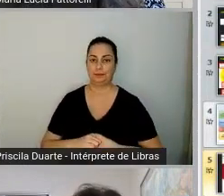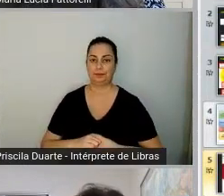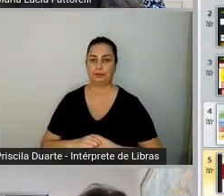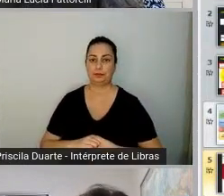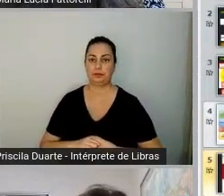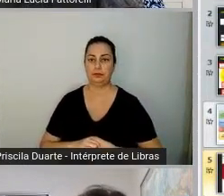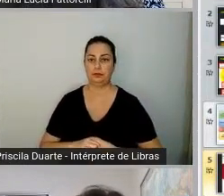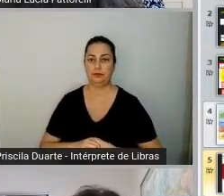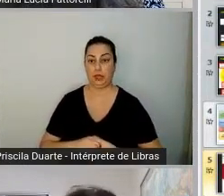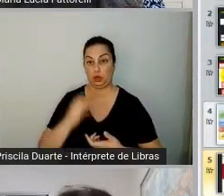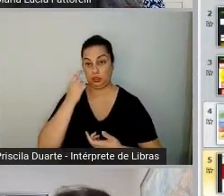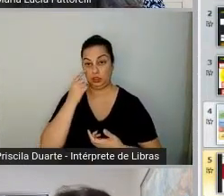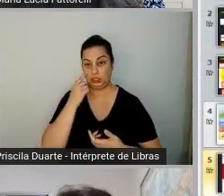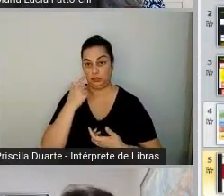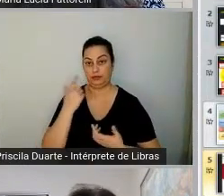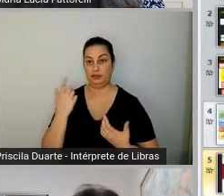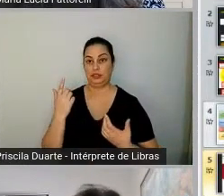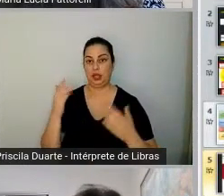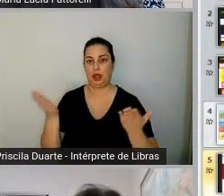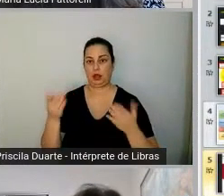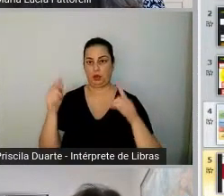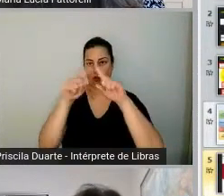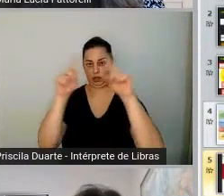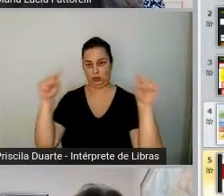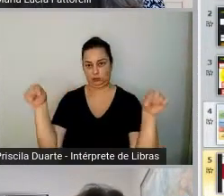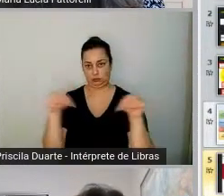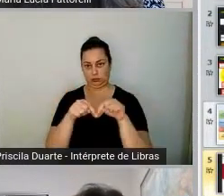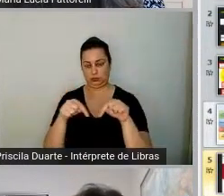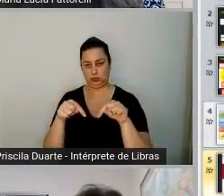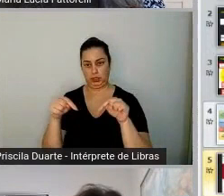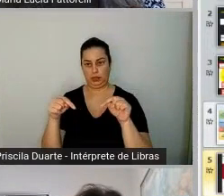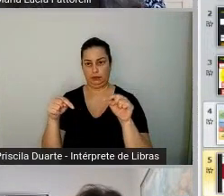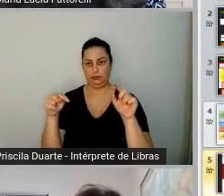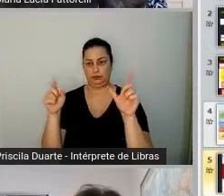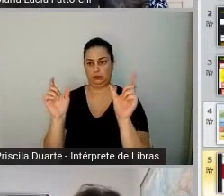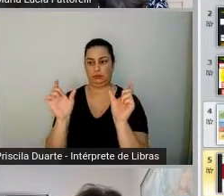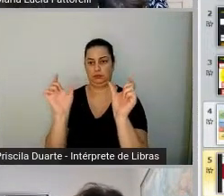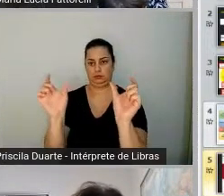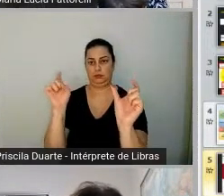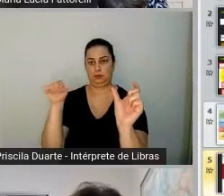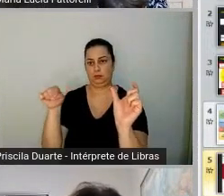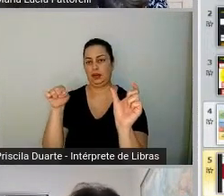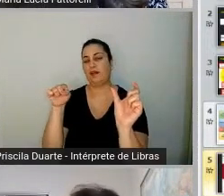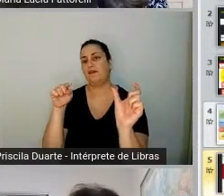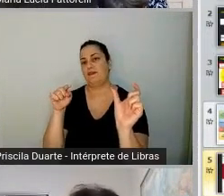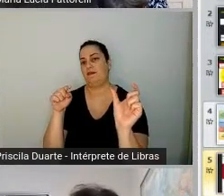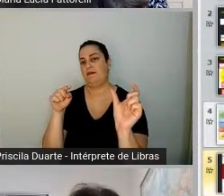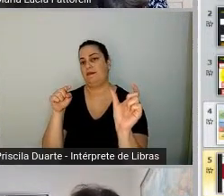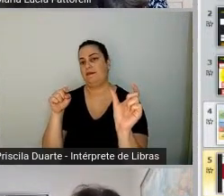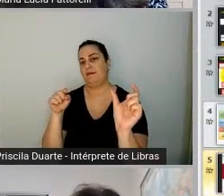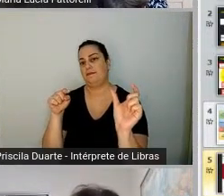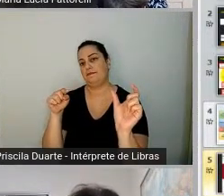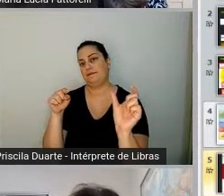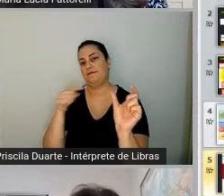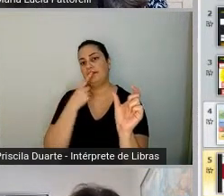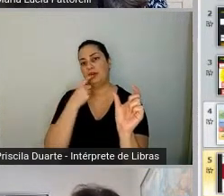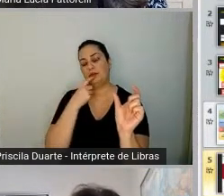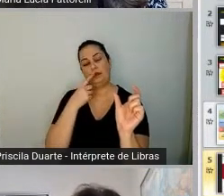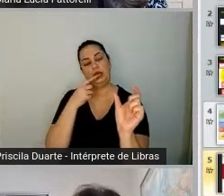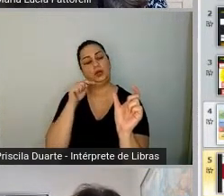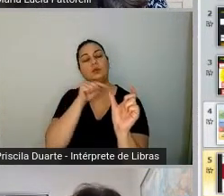parte vermelha desse diagrama, né, o que é? A dívida pública, né? Ela forneceu, de fato,